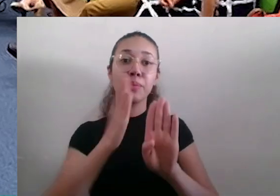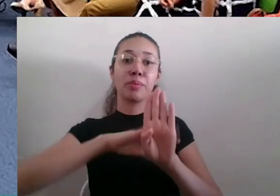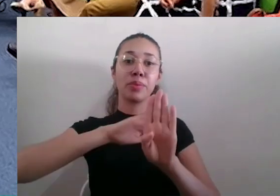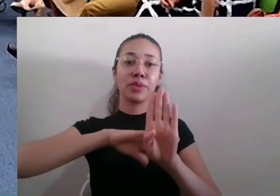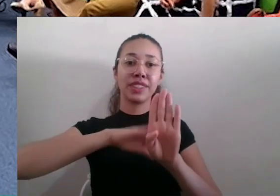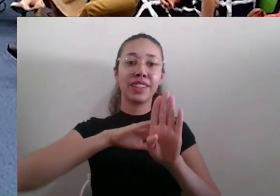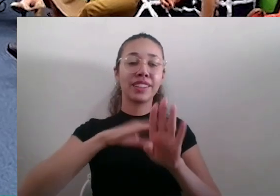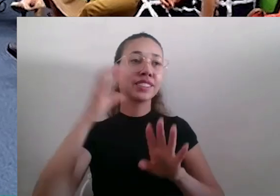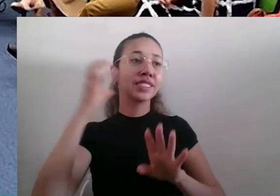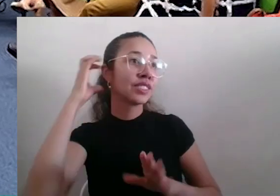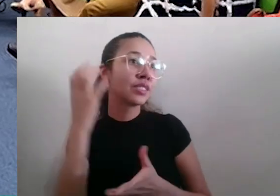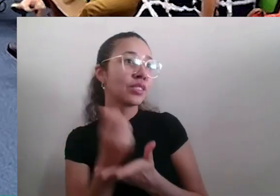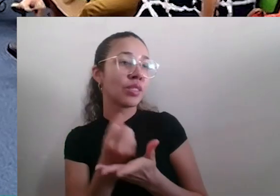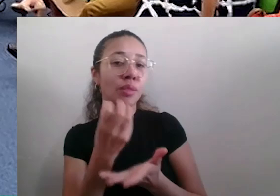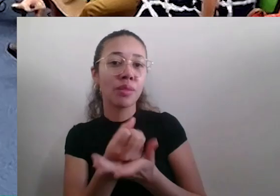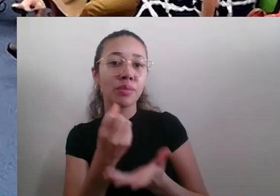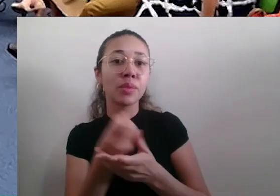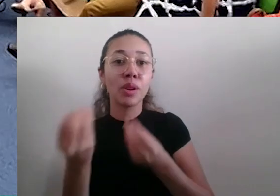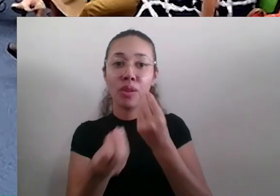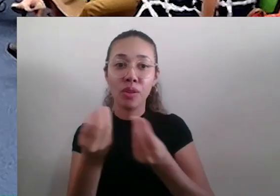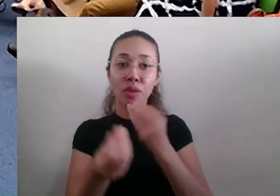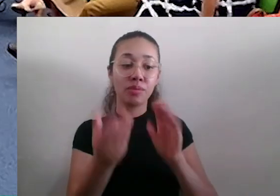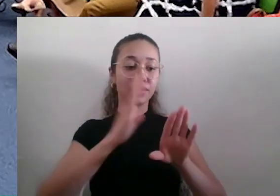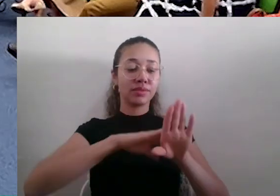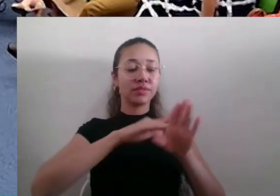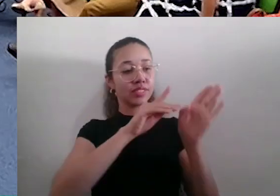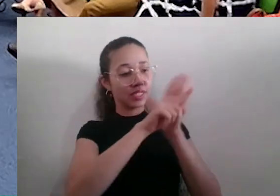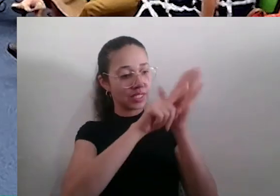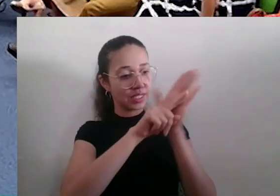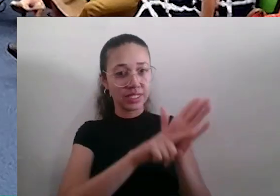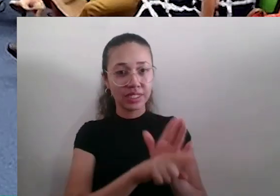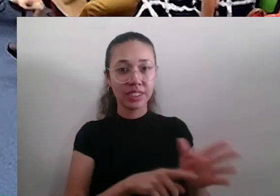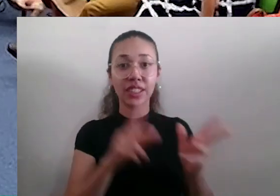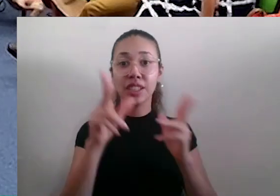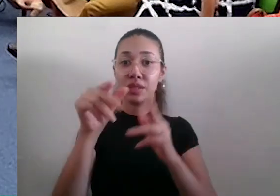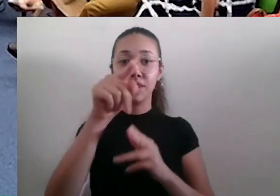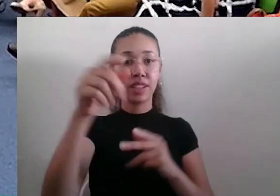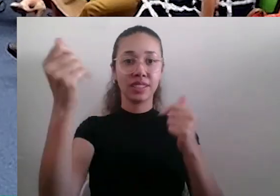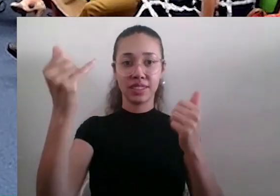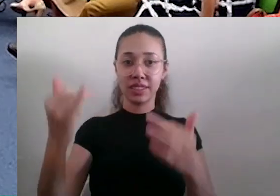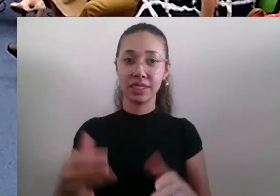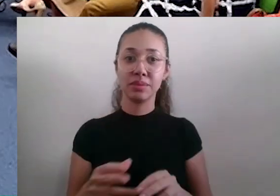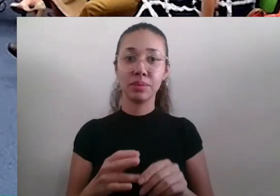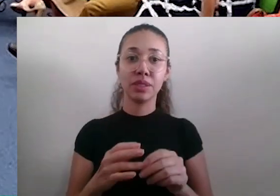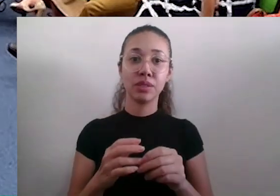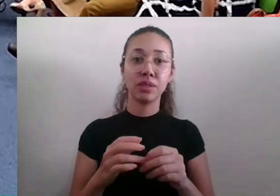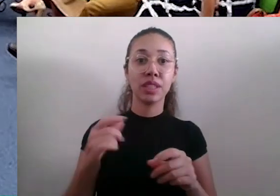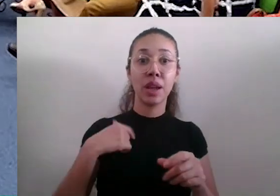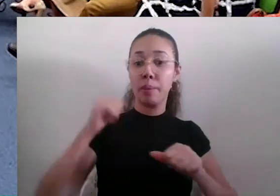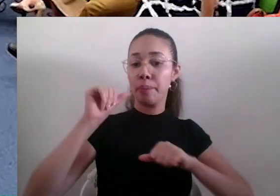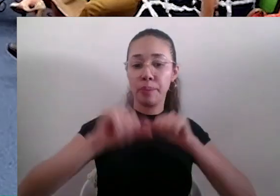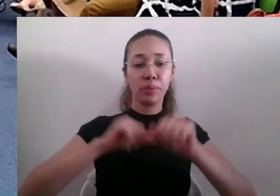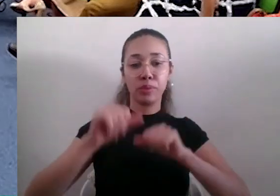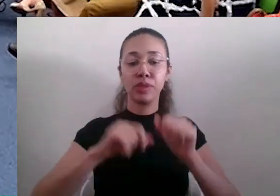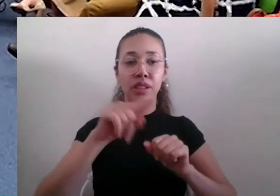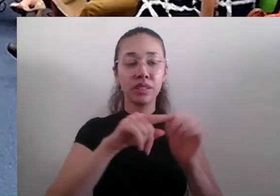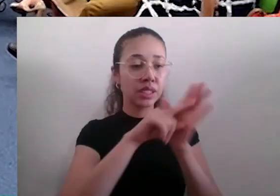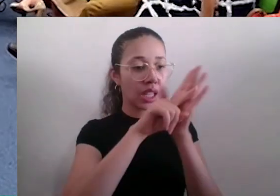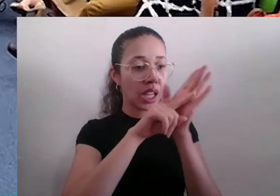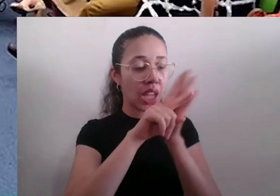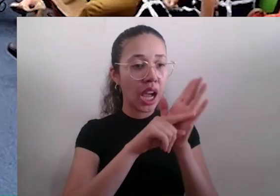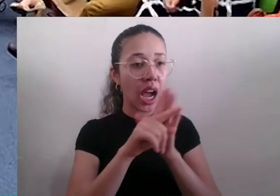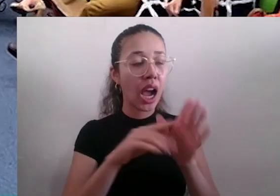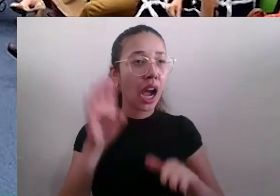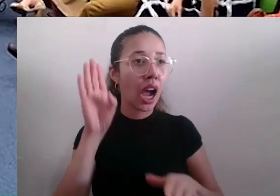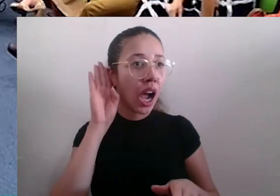tem pesquisas eh como a nossa amiga ali do zoom também falou que muda muda a minha minha história muda a minha forma de ver